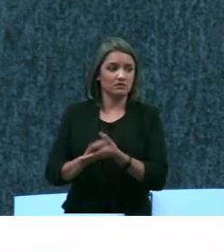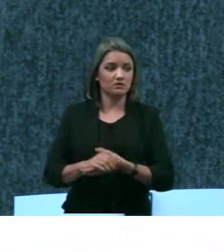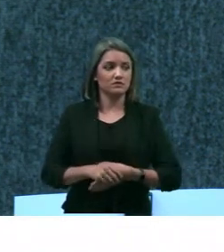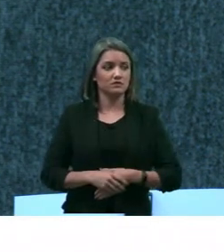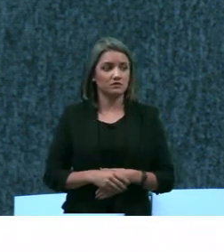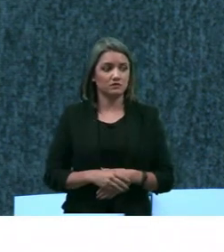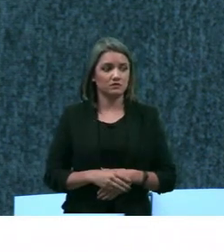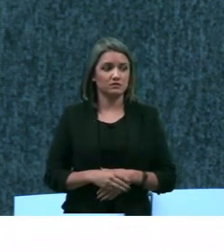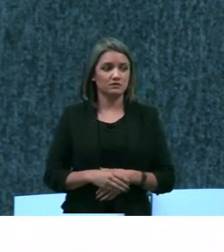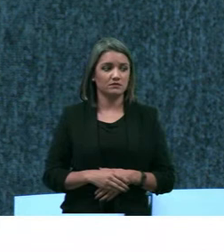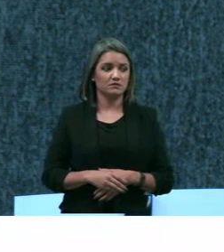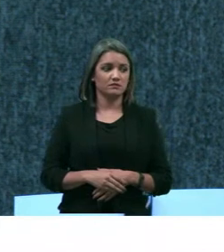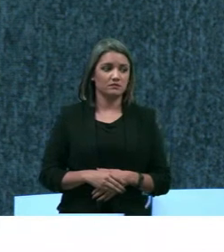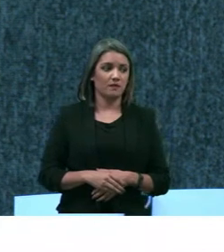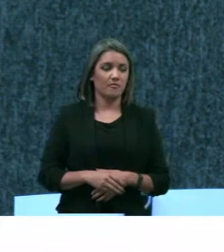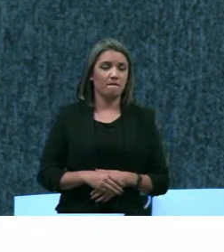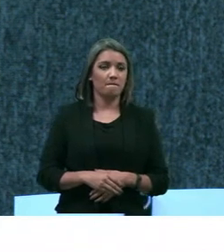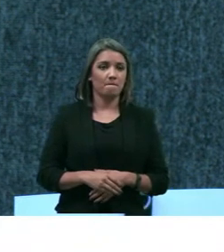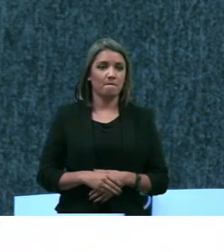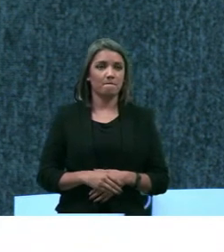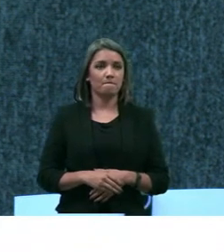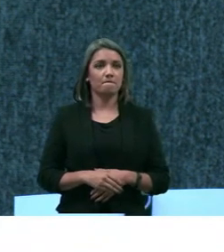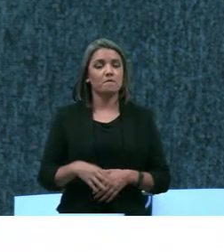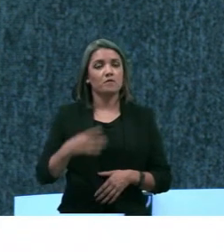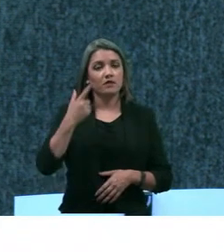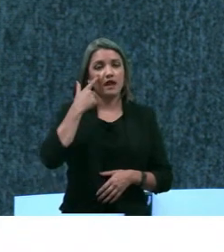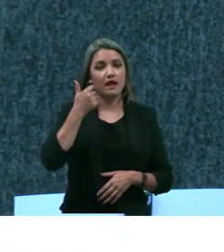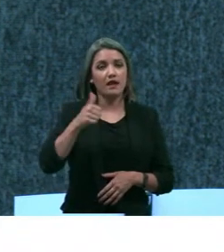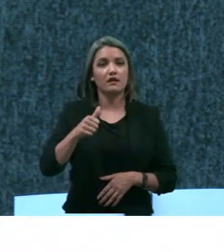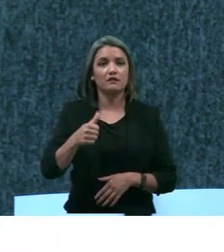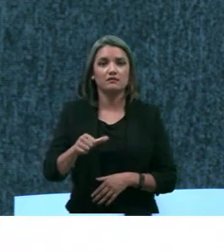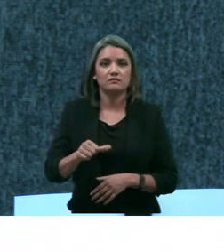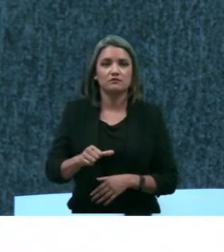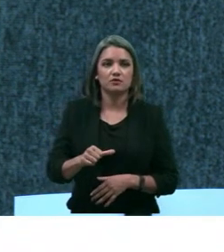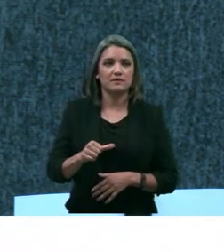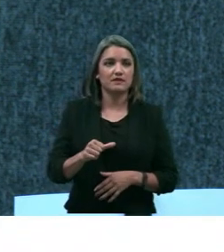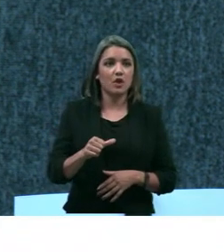O conselheiro relator da revisão disciplinar